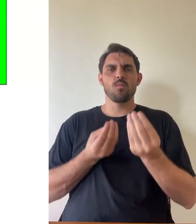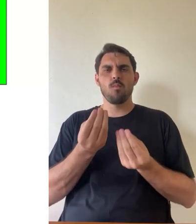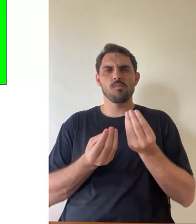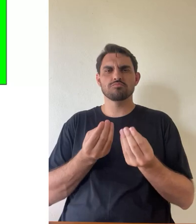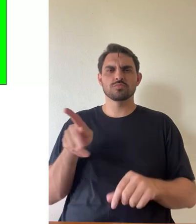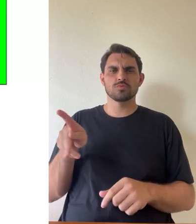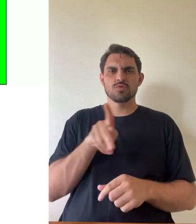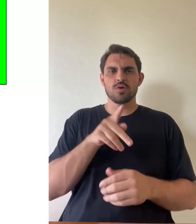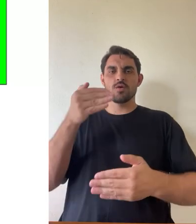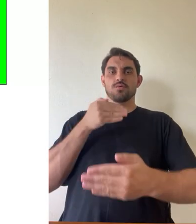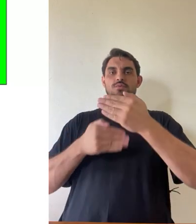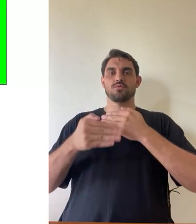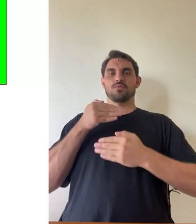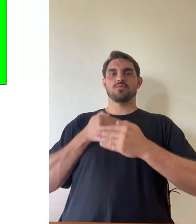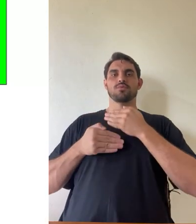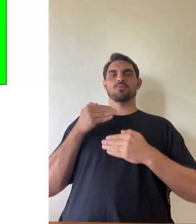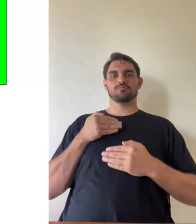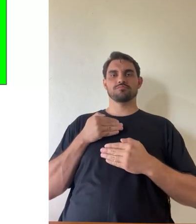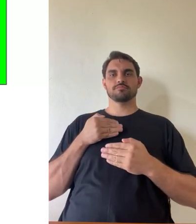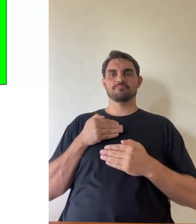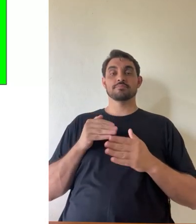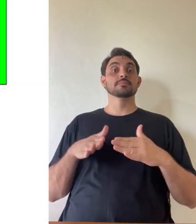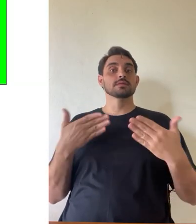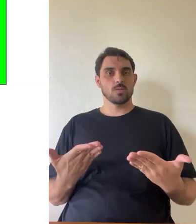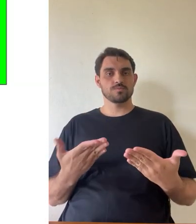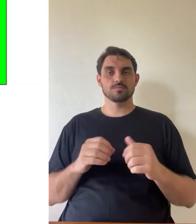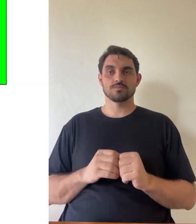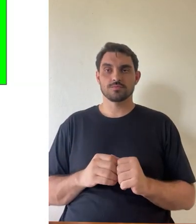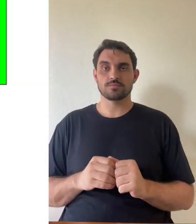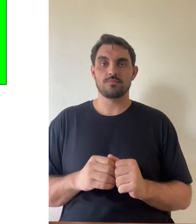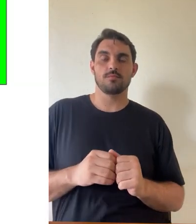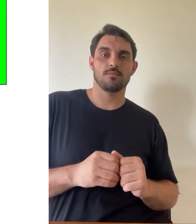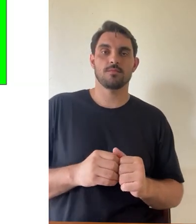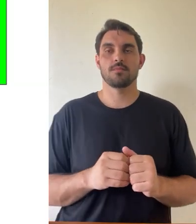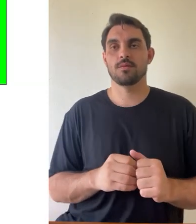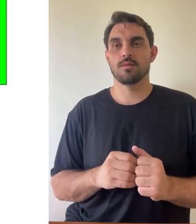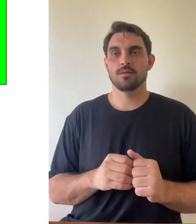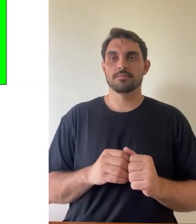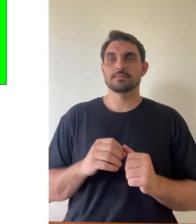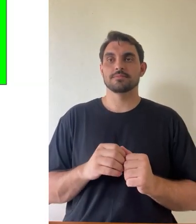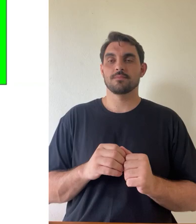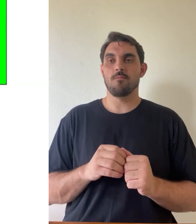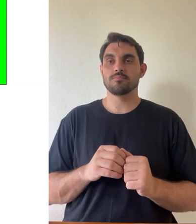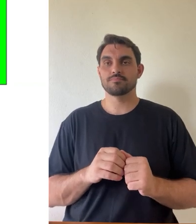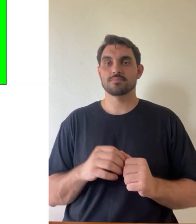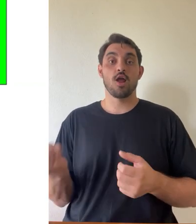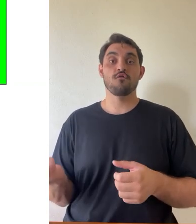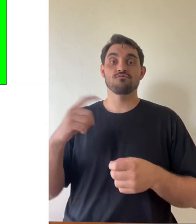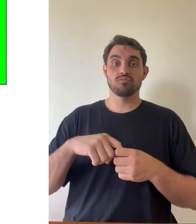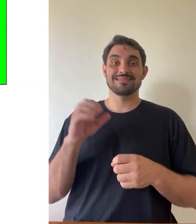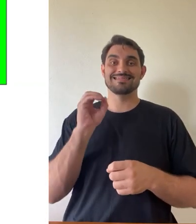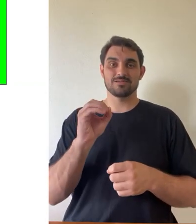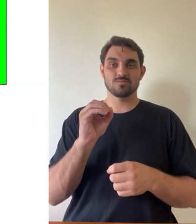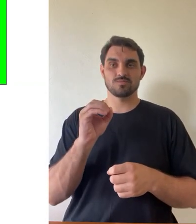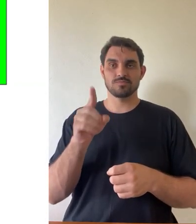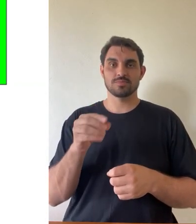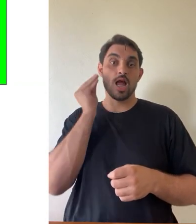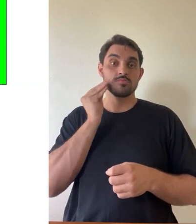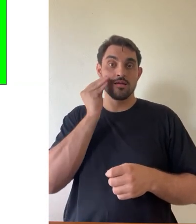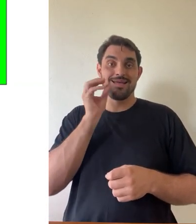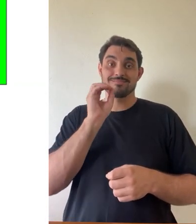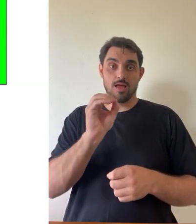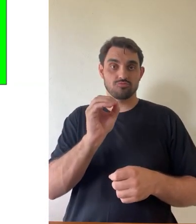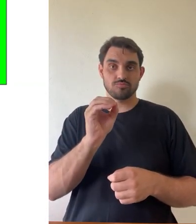movimento retrógrado. Para isso, então, eu vou aqui zerar, voltar a simulação,